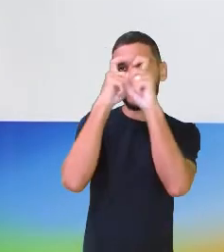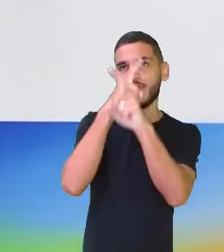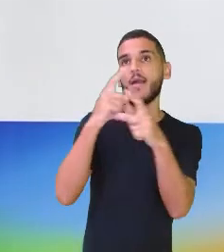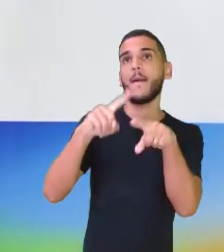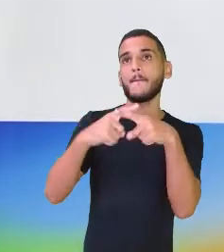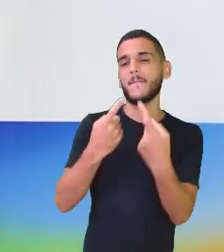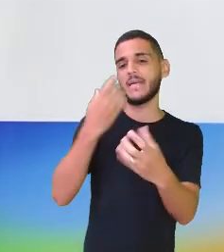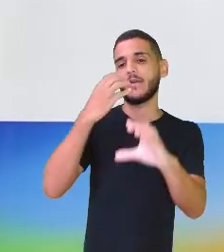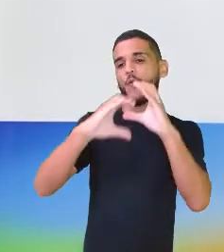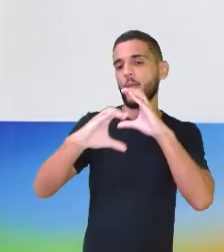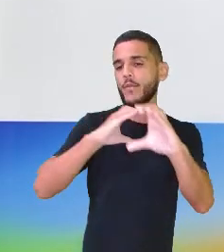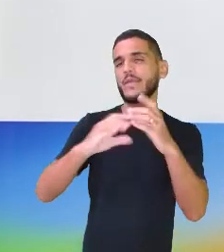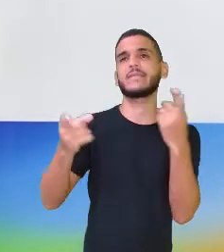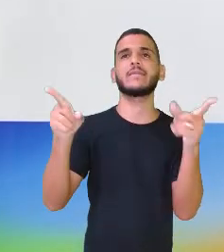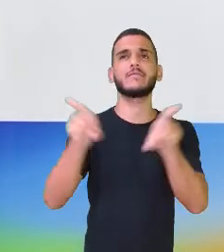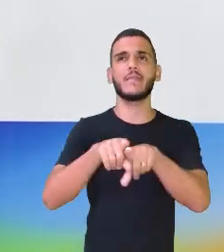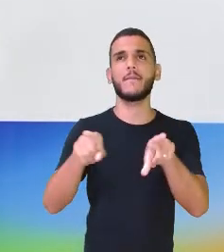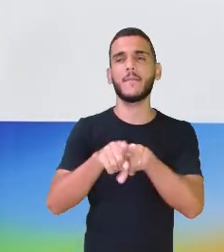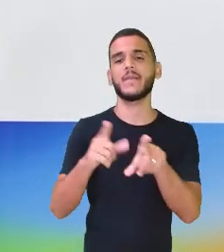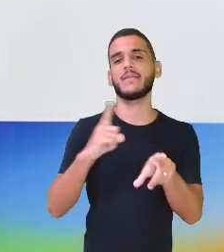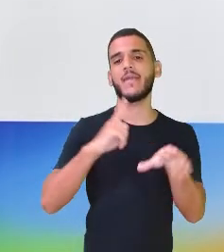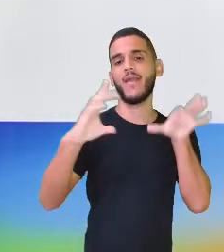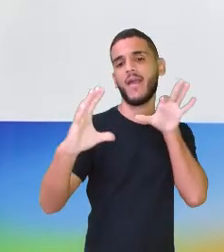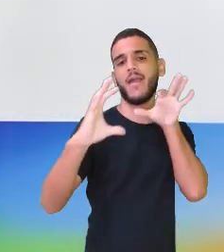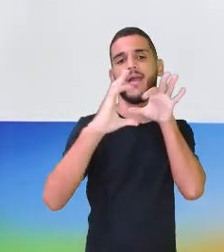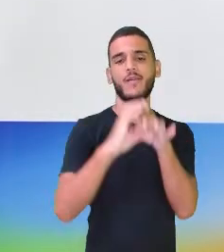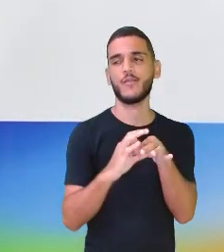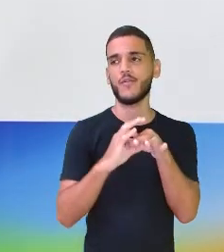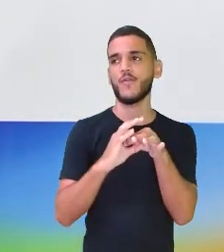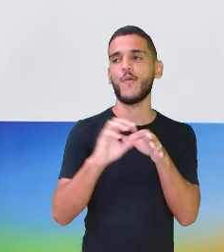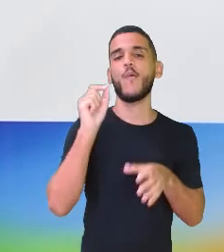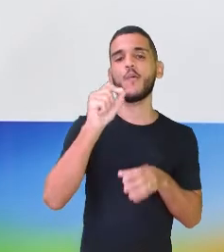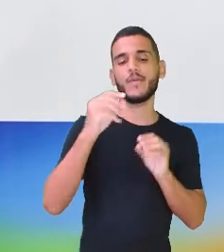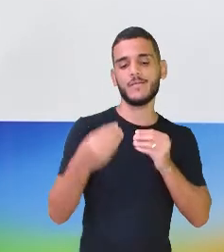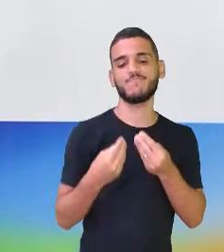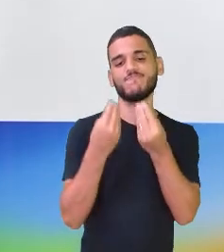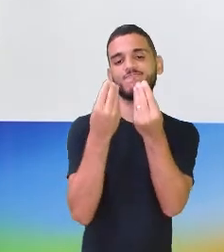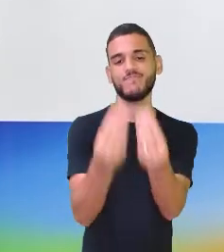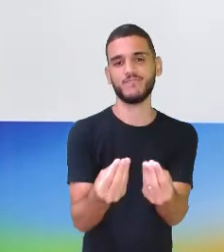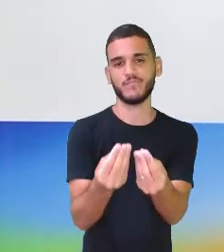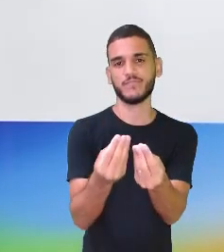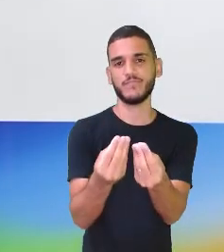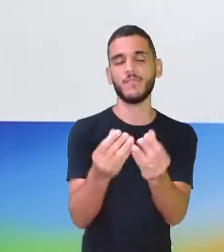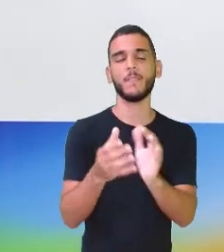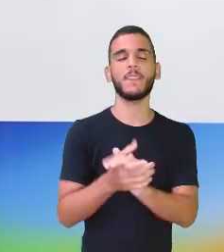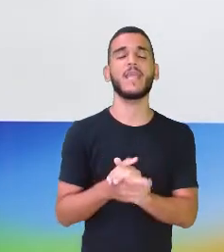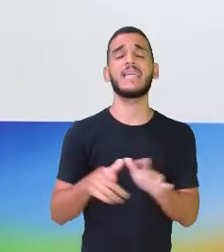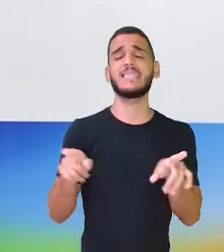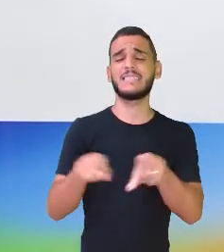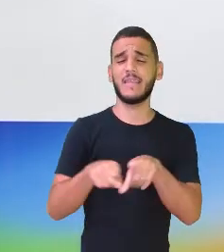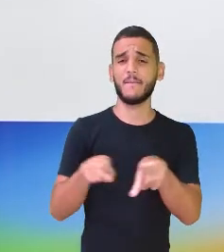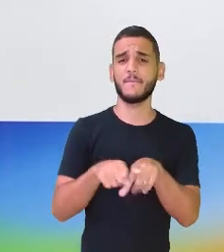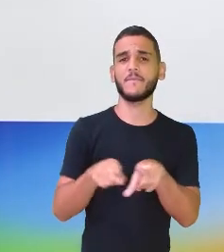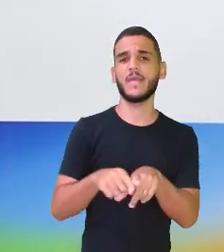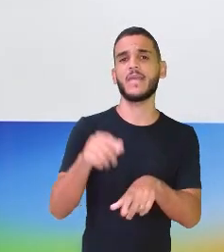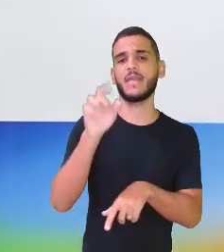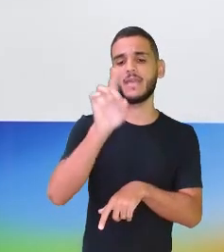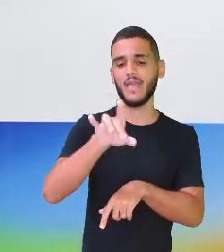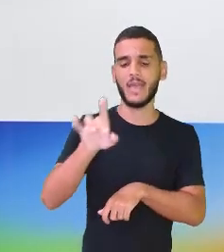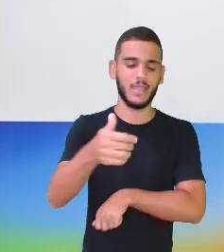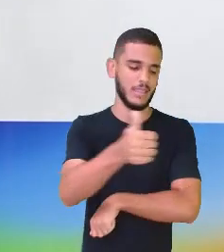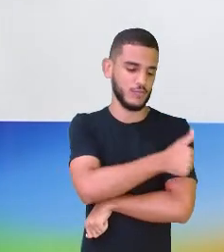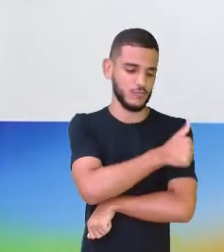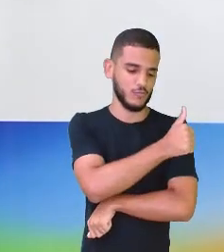à comunicação, exista um vínculo, né, com o que está sendo ofertado, as propensões que o estudante apresenta,